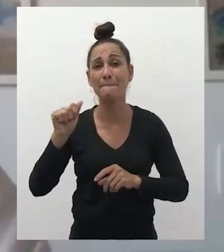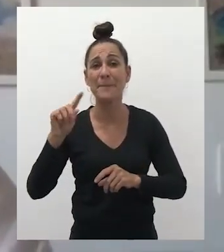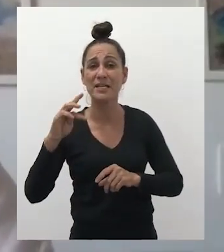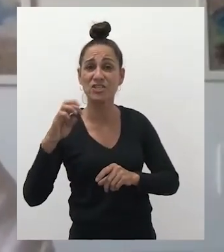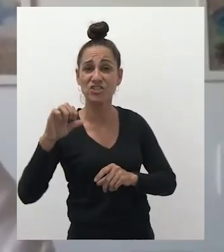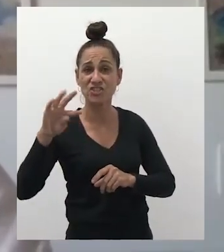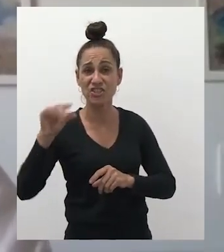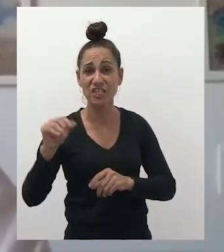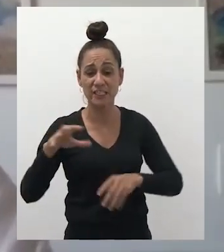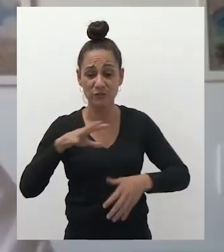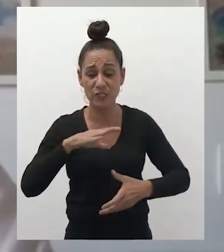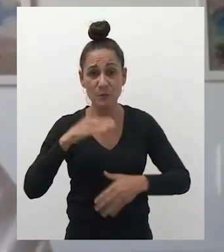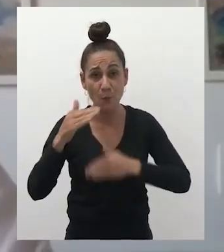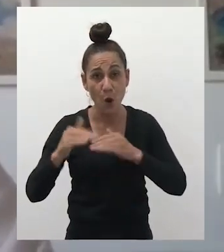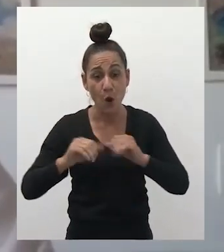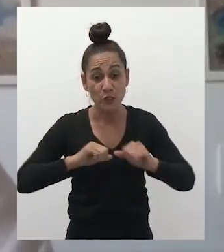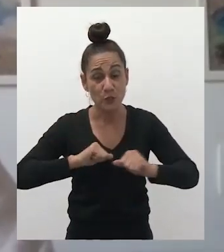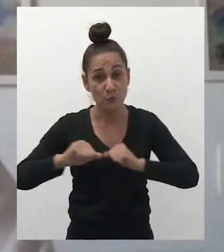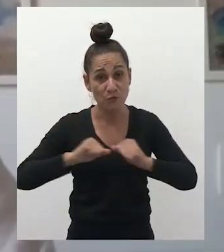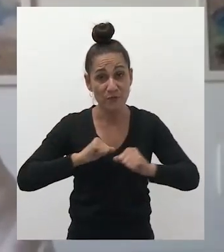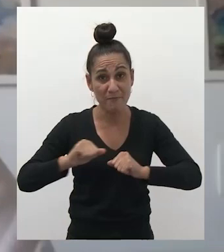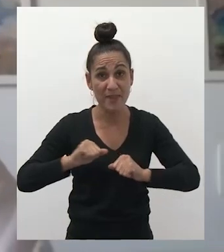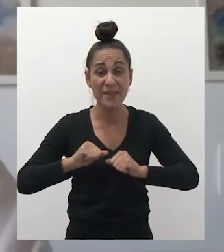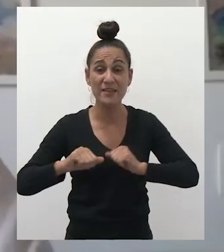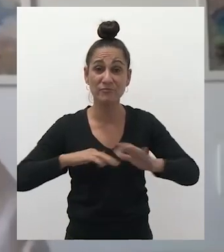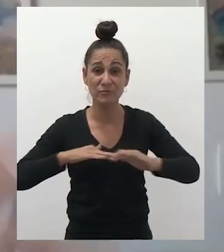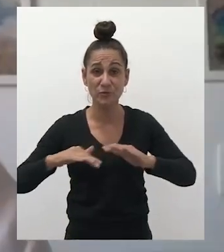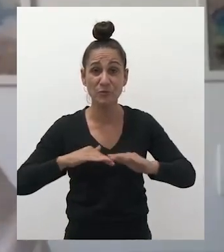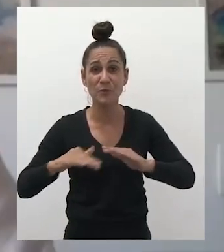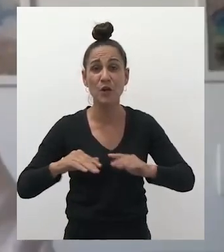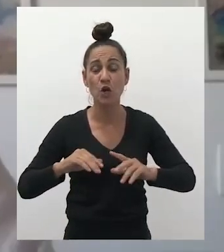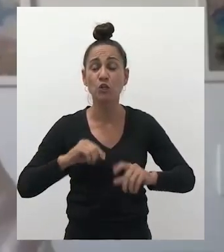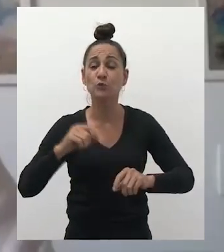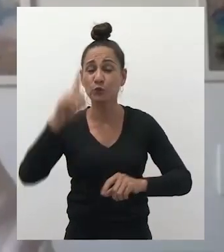movimento pró-liberdades e direitos humanos que se